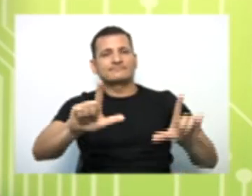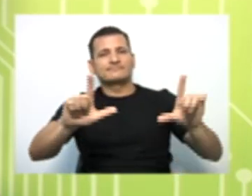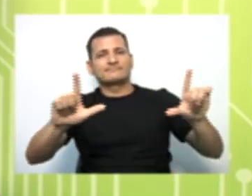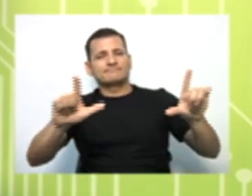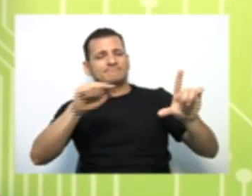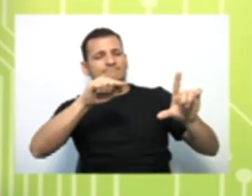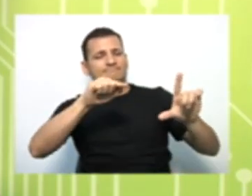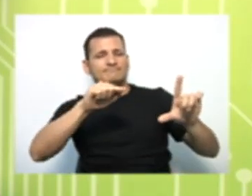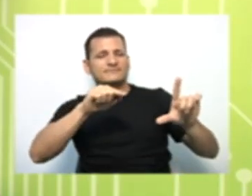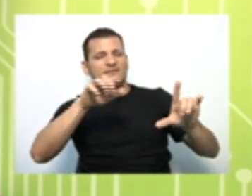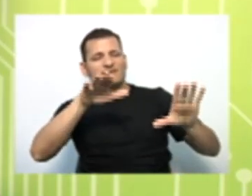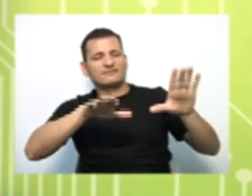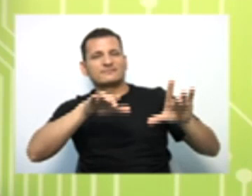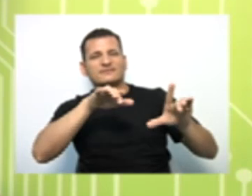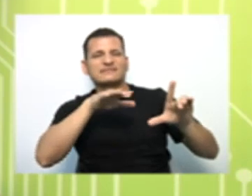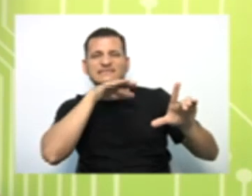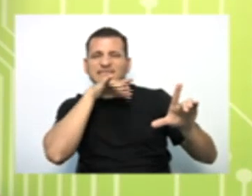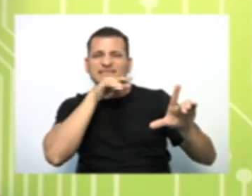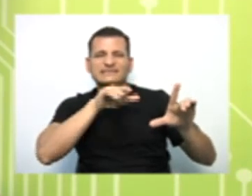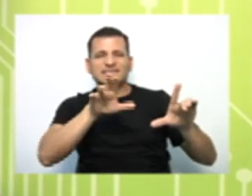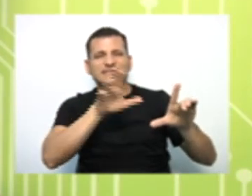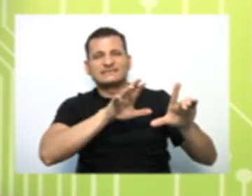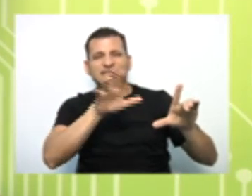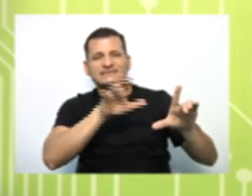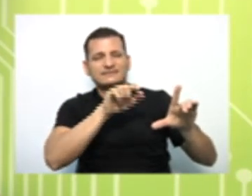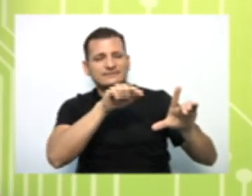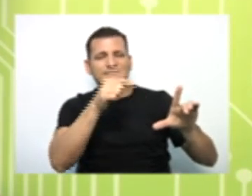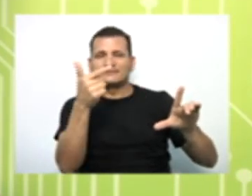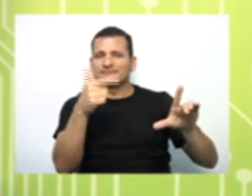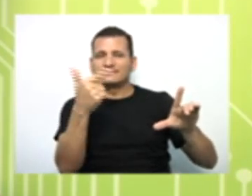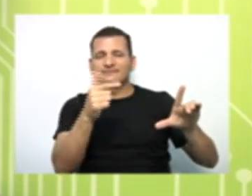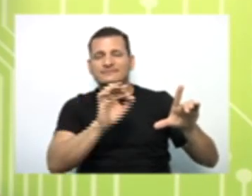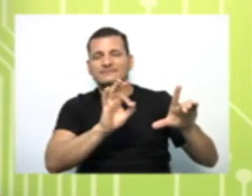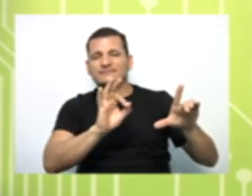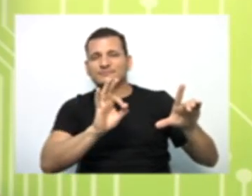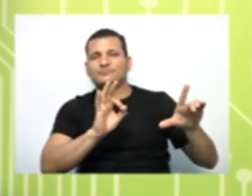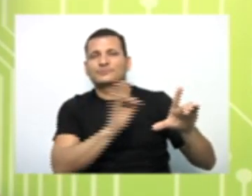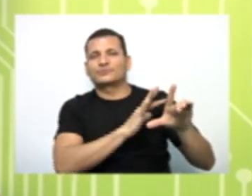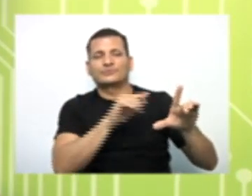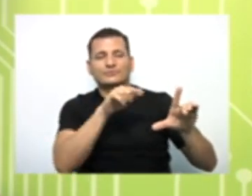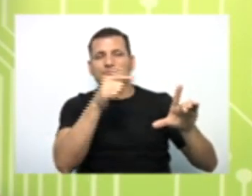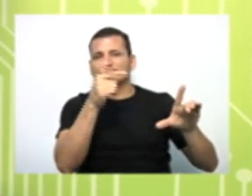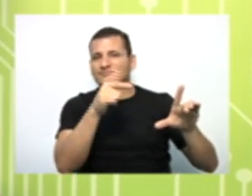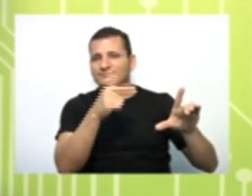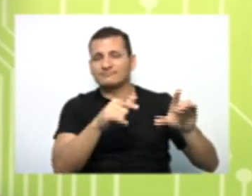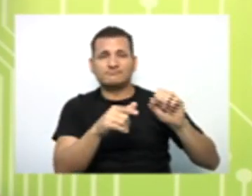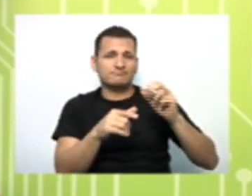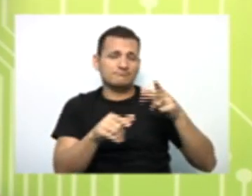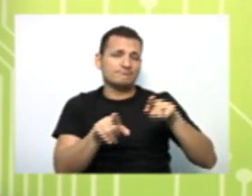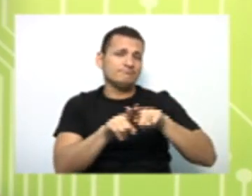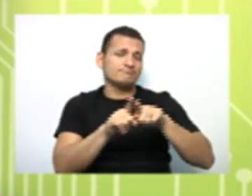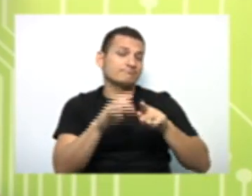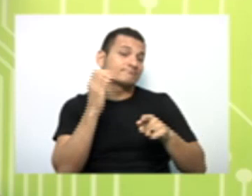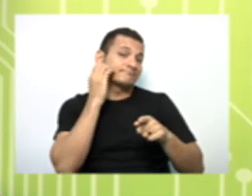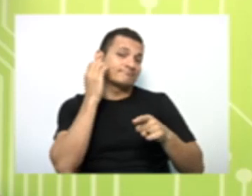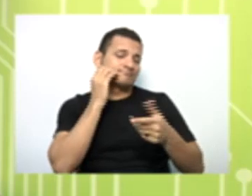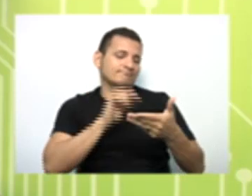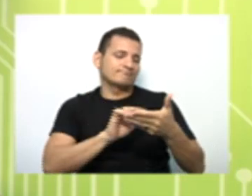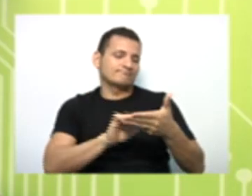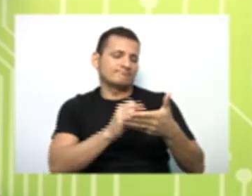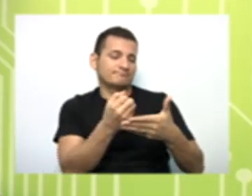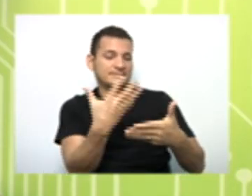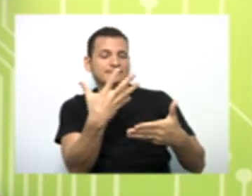abre direito em certos navegadores, ou ele não é disponível para smartphone, ele só abre